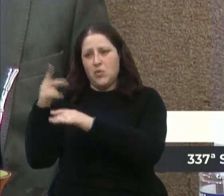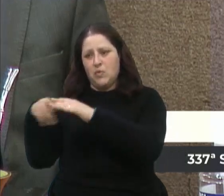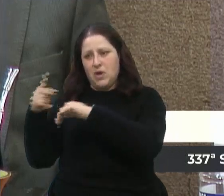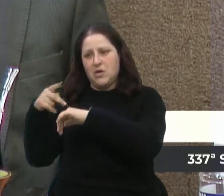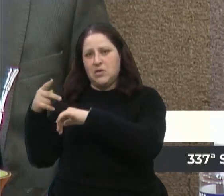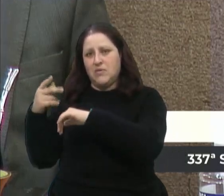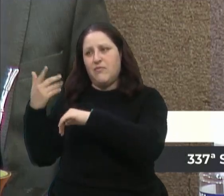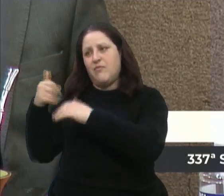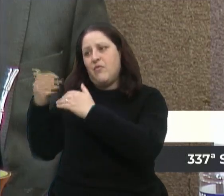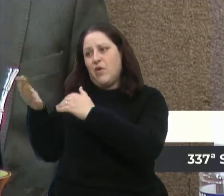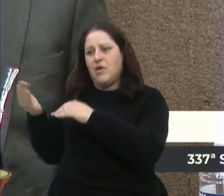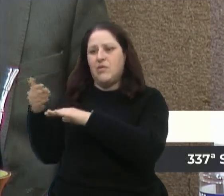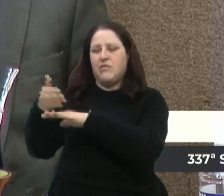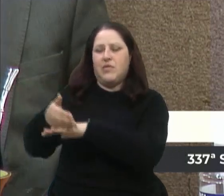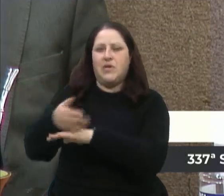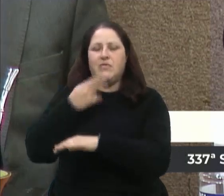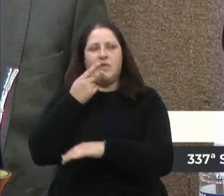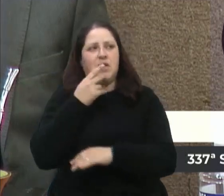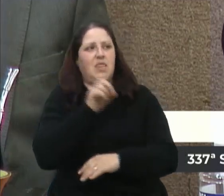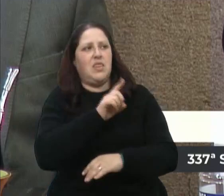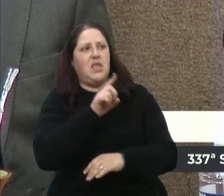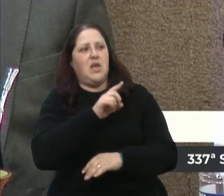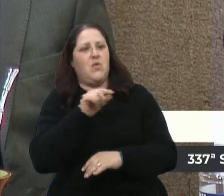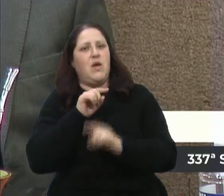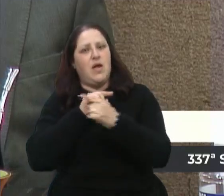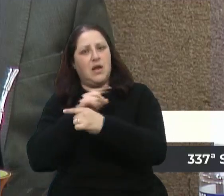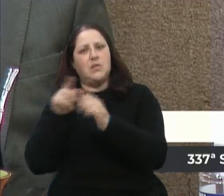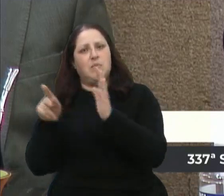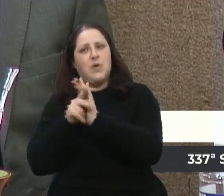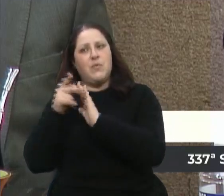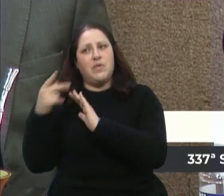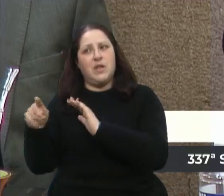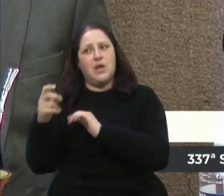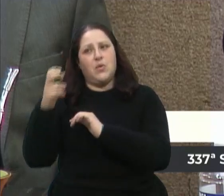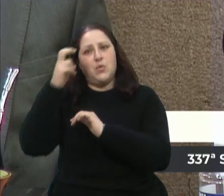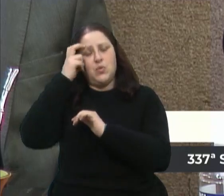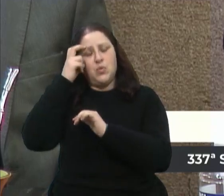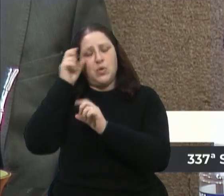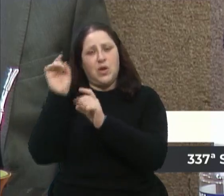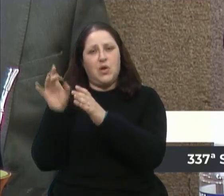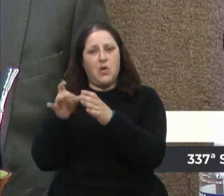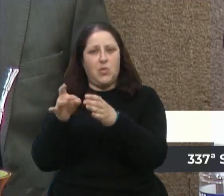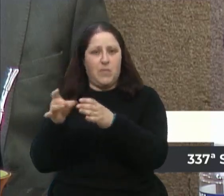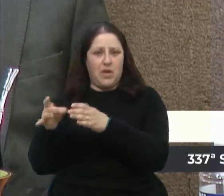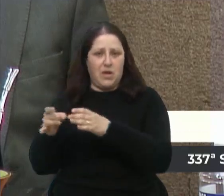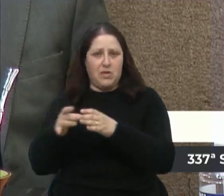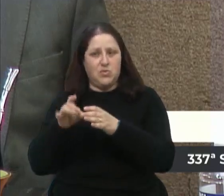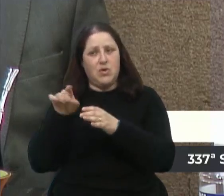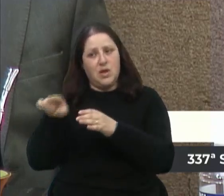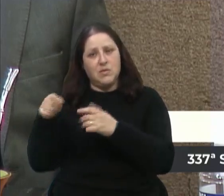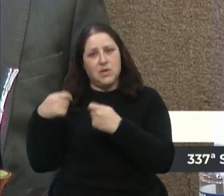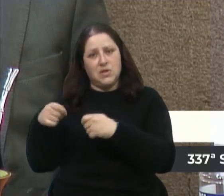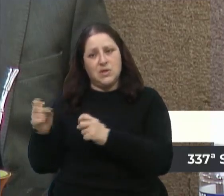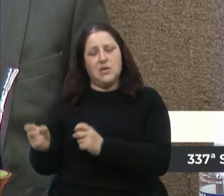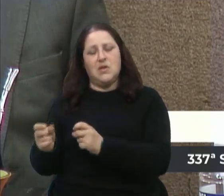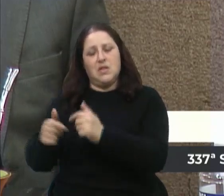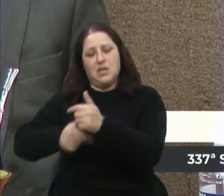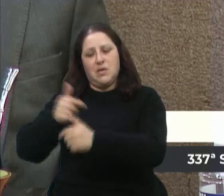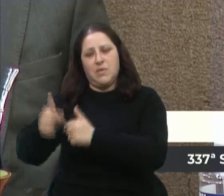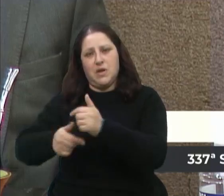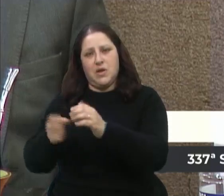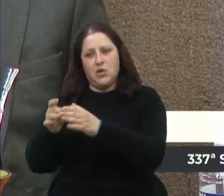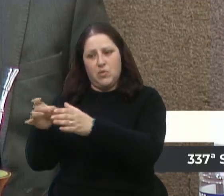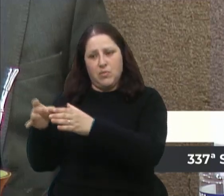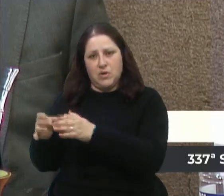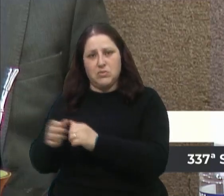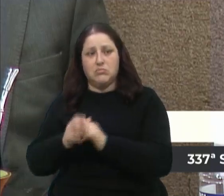diz o seguinte, não, mas eles têm a cultura do comércio. Eles têm que trabalhar no comércio. Então, que abra